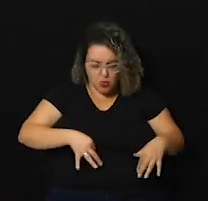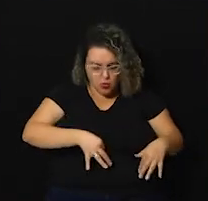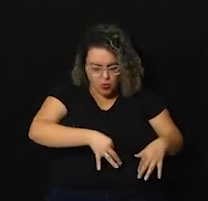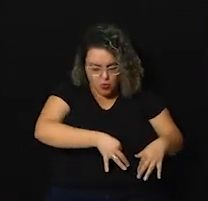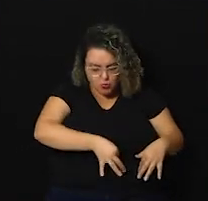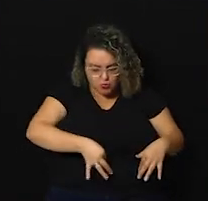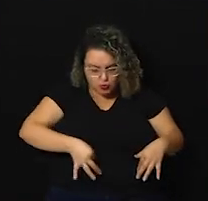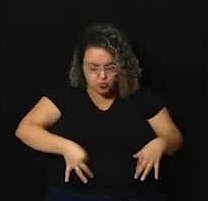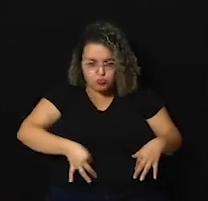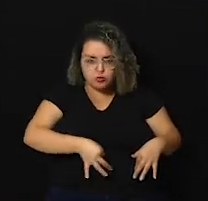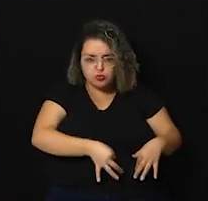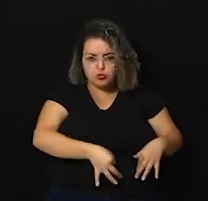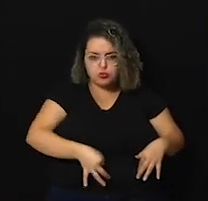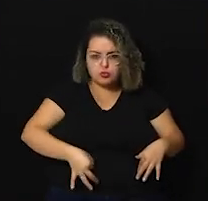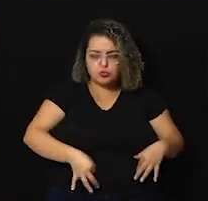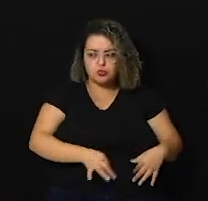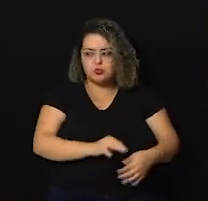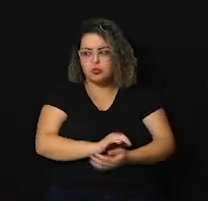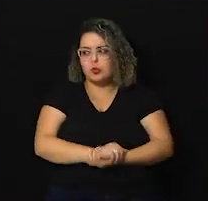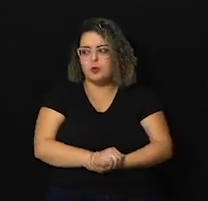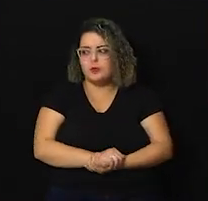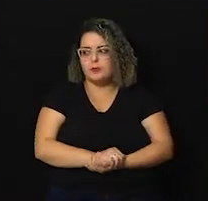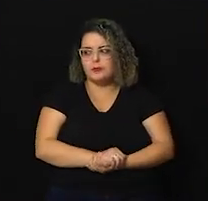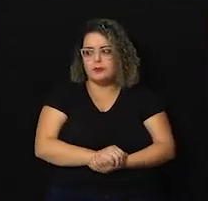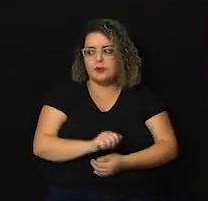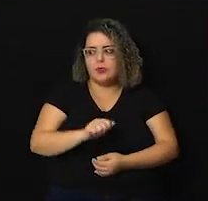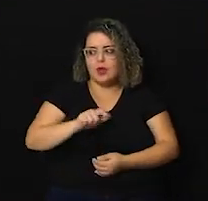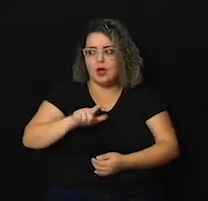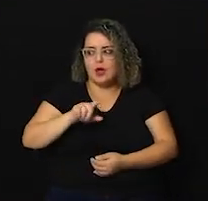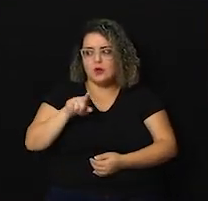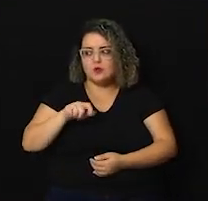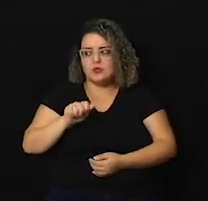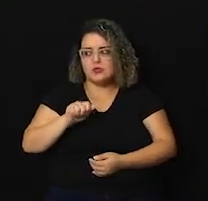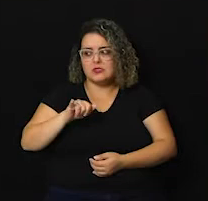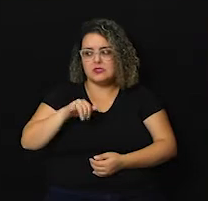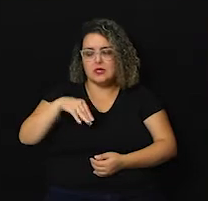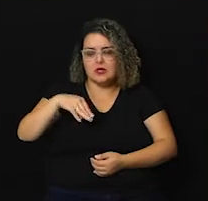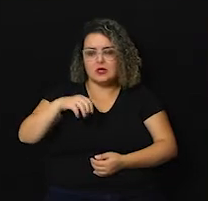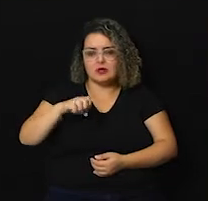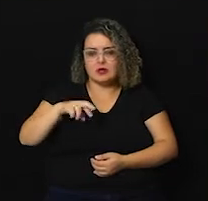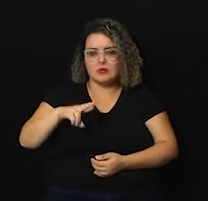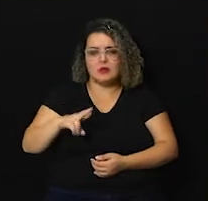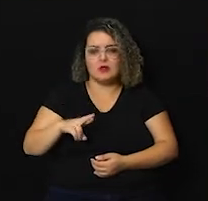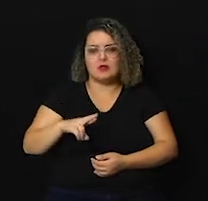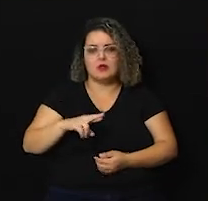intestinal, como, por exemplo, Parkinson, Alzheimer, doenças degenerativas,